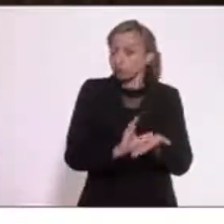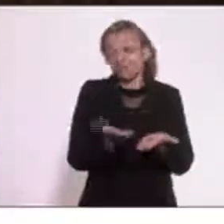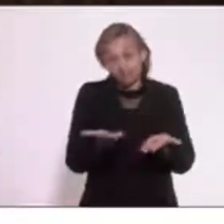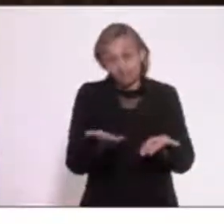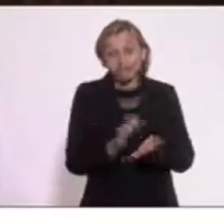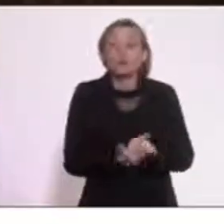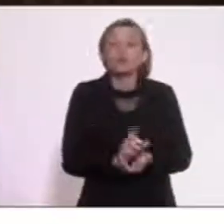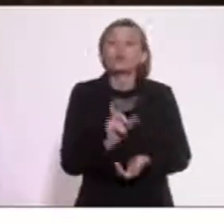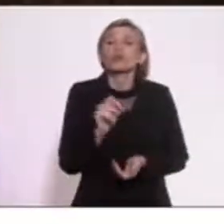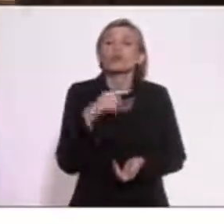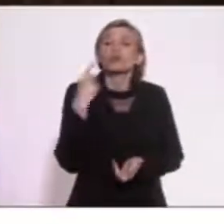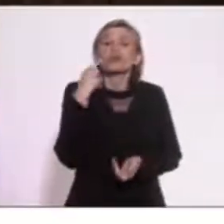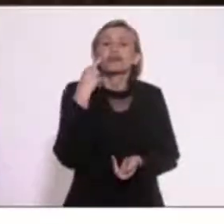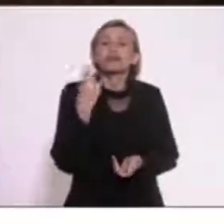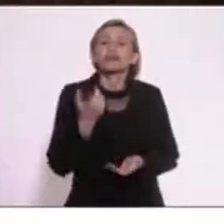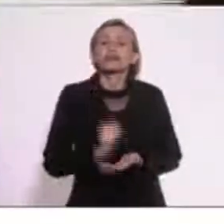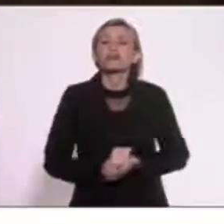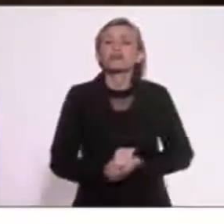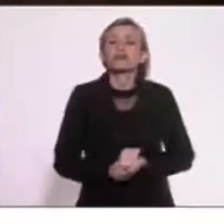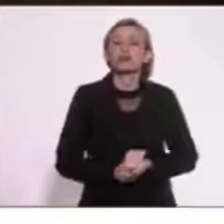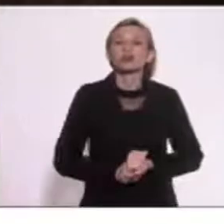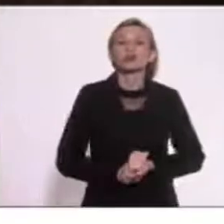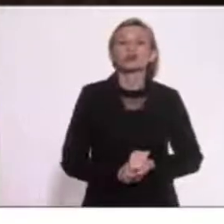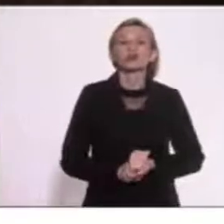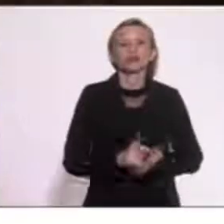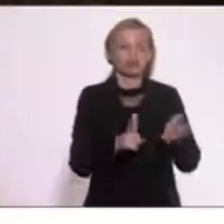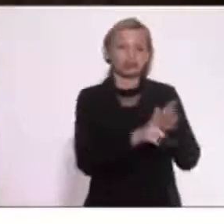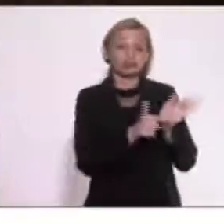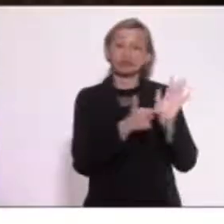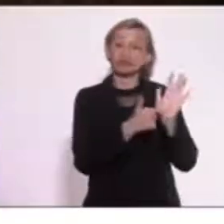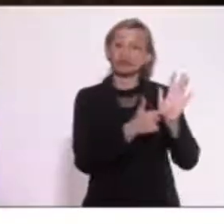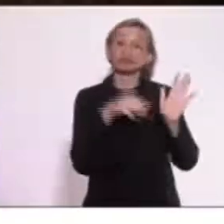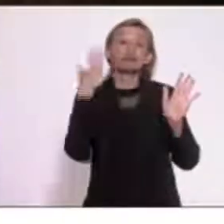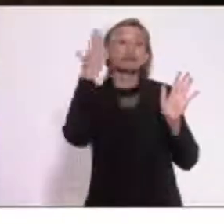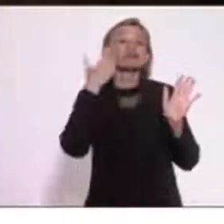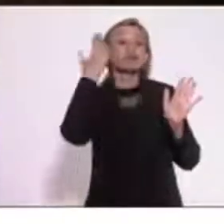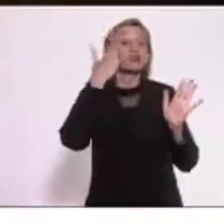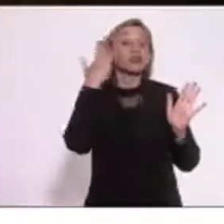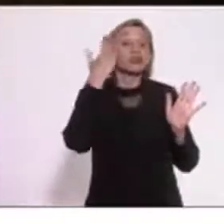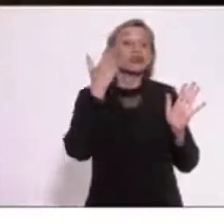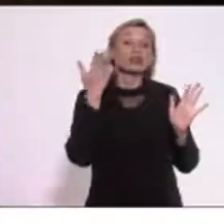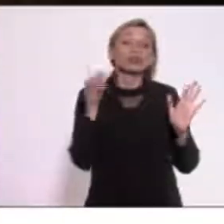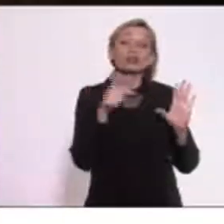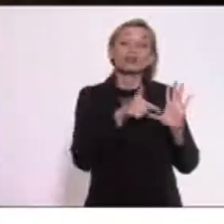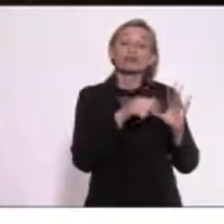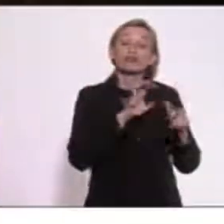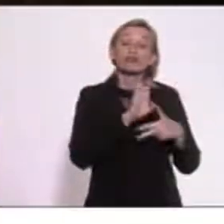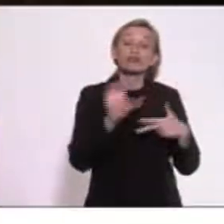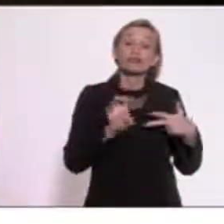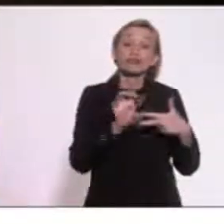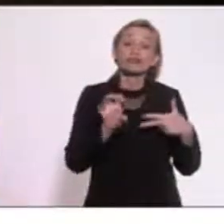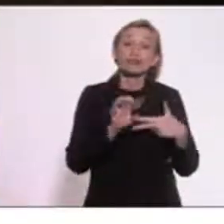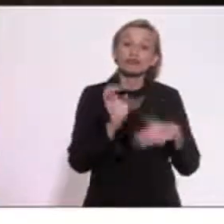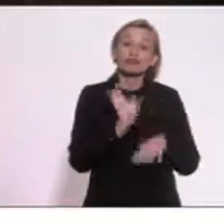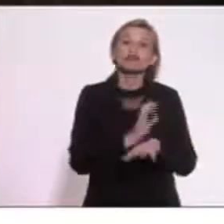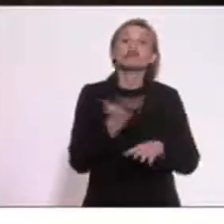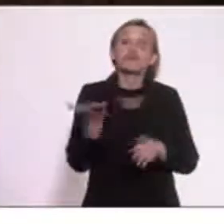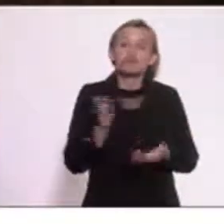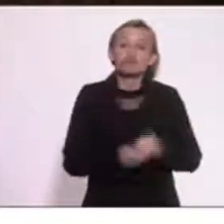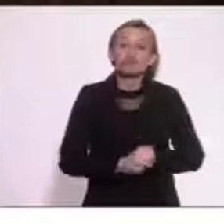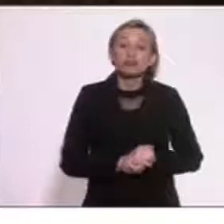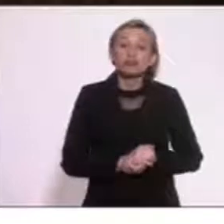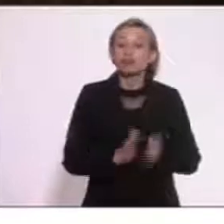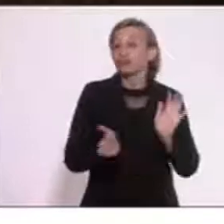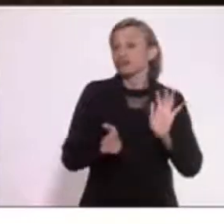o que a gente vê nessa mensagem enviada para o Legislativo Estadual? É exatamente